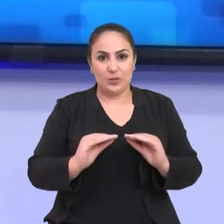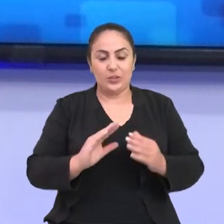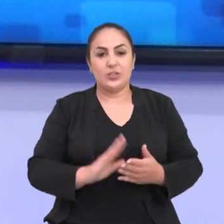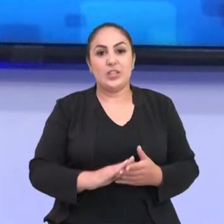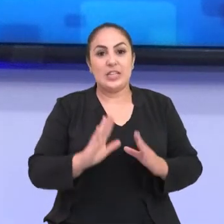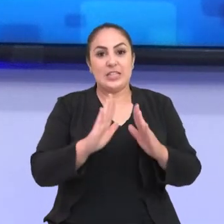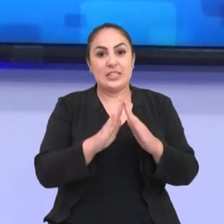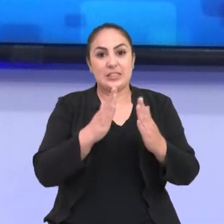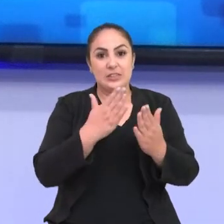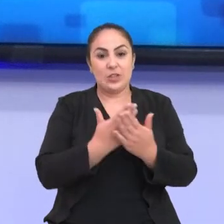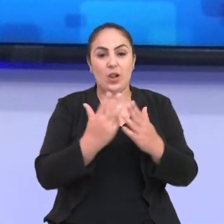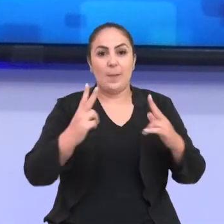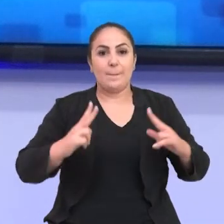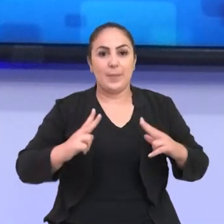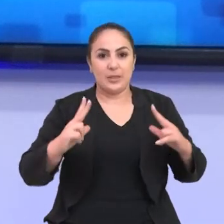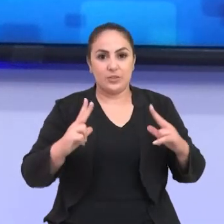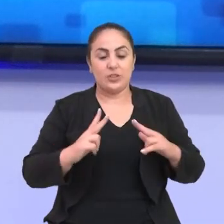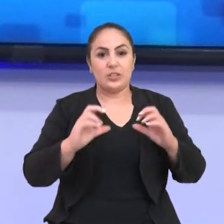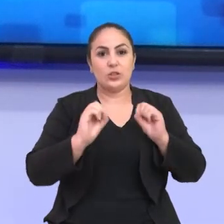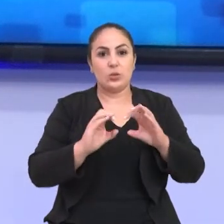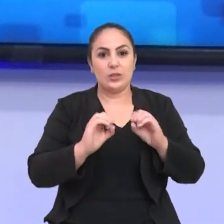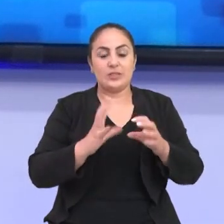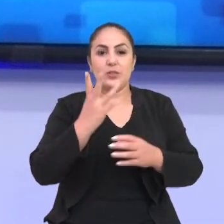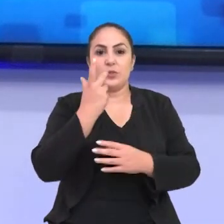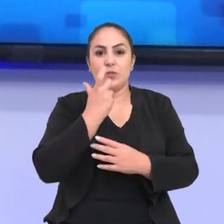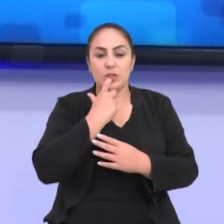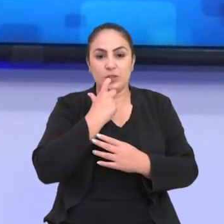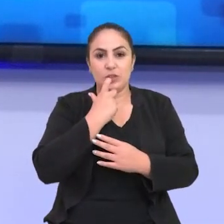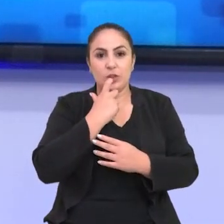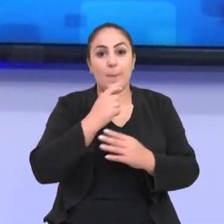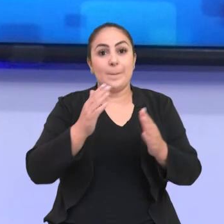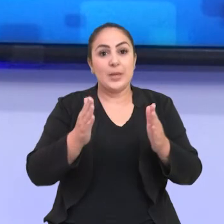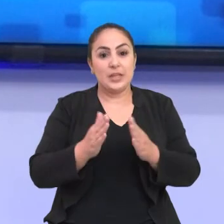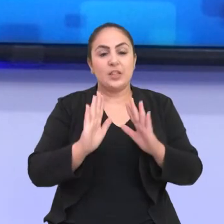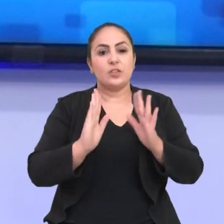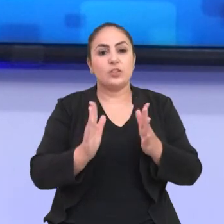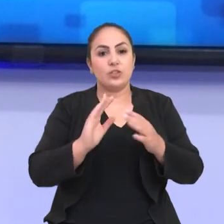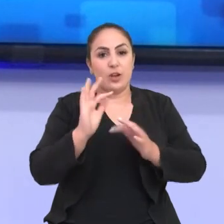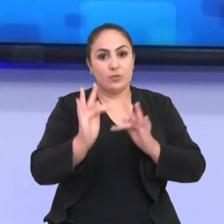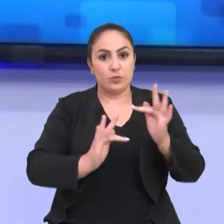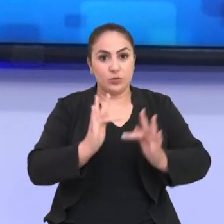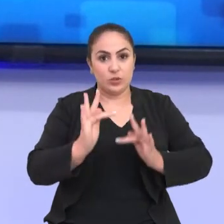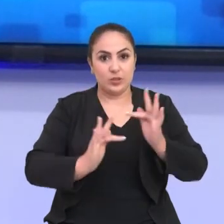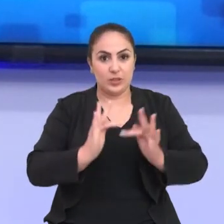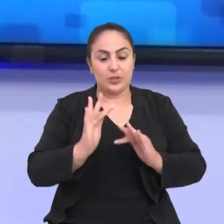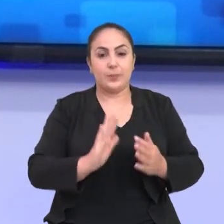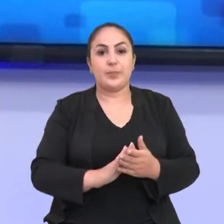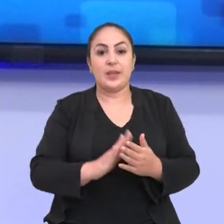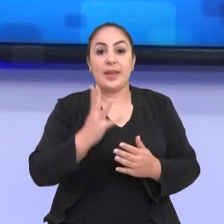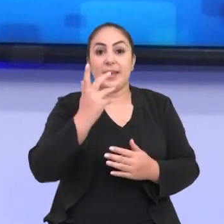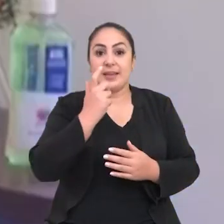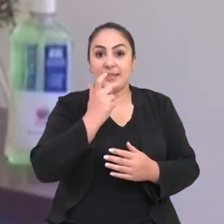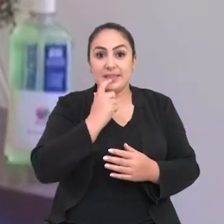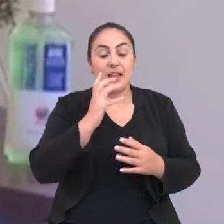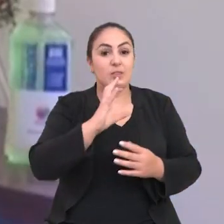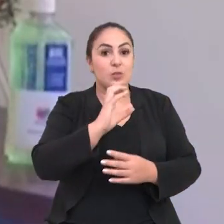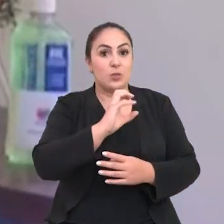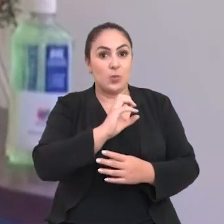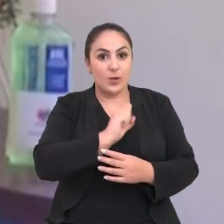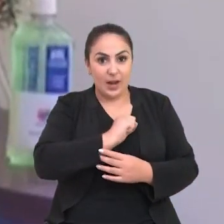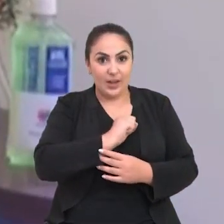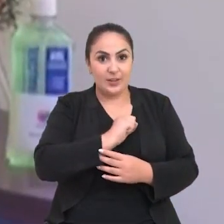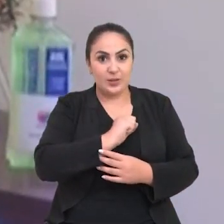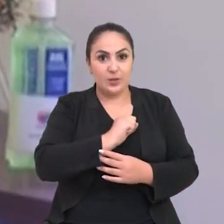Boa noite. Escolas particulares de educação infantil de pequeno porte já estão funcionando. As